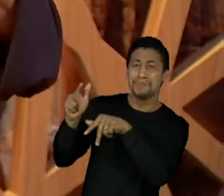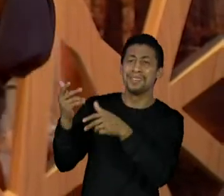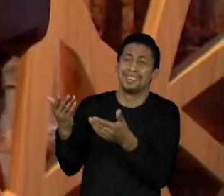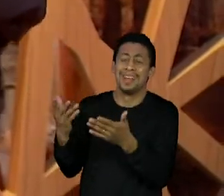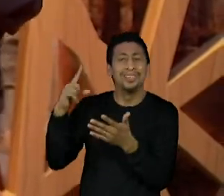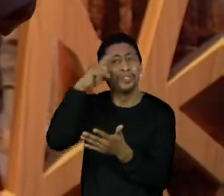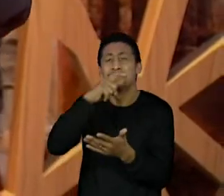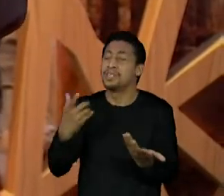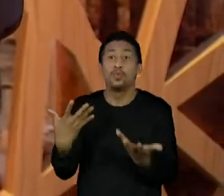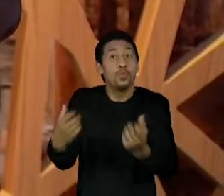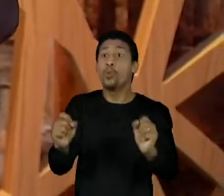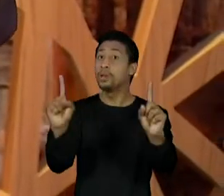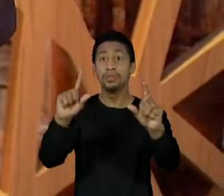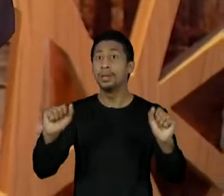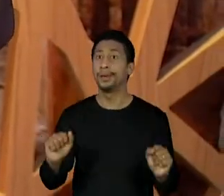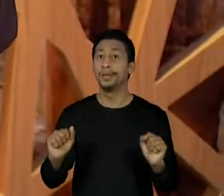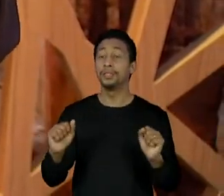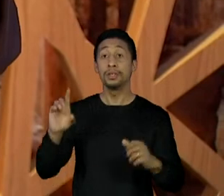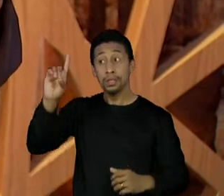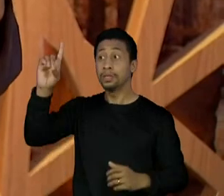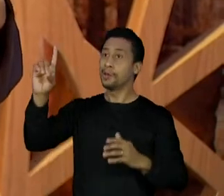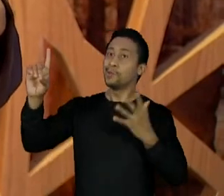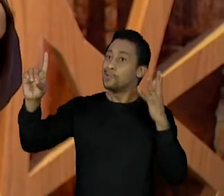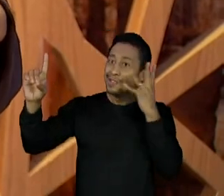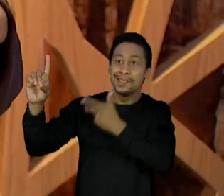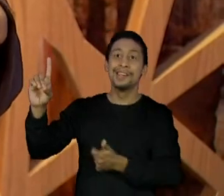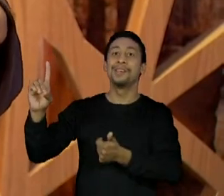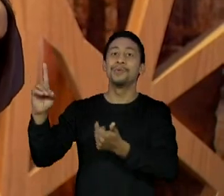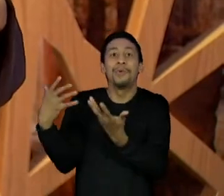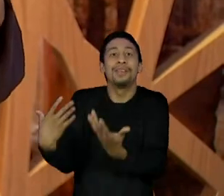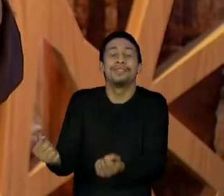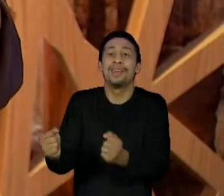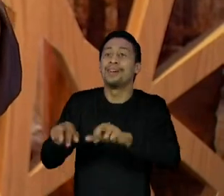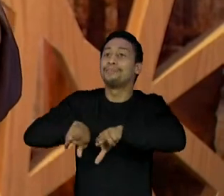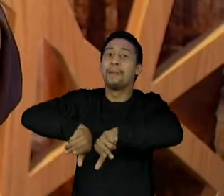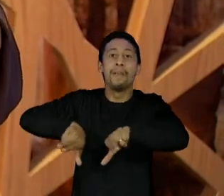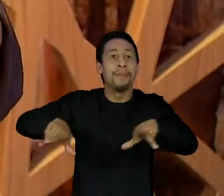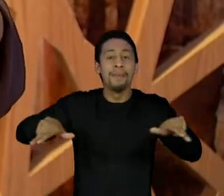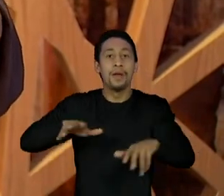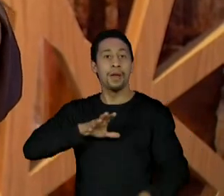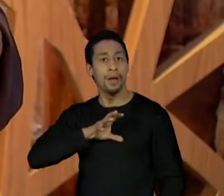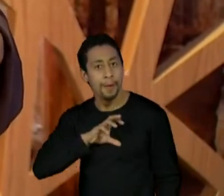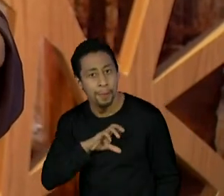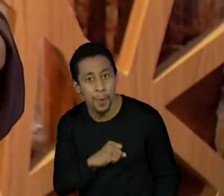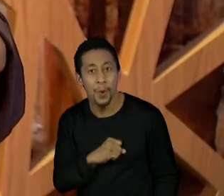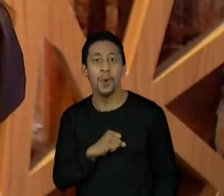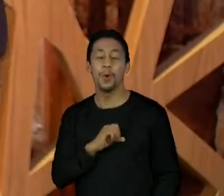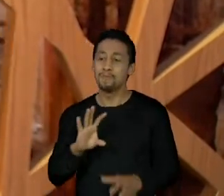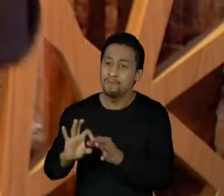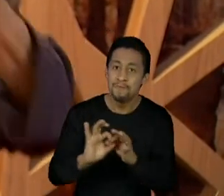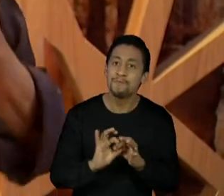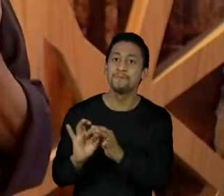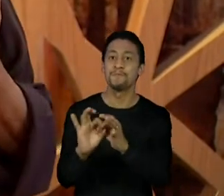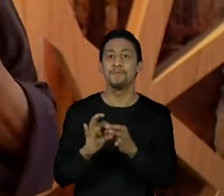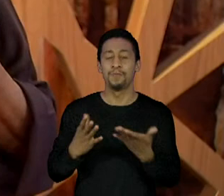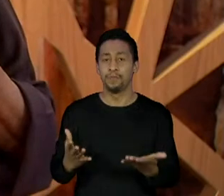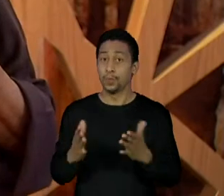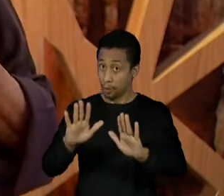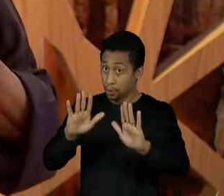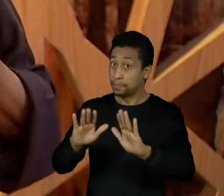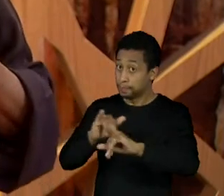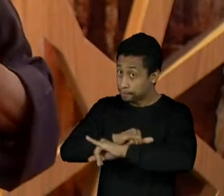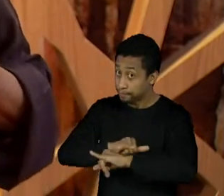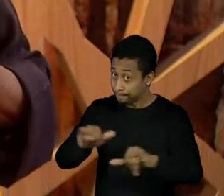sensível à beleza de Deus, que é diversidade, que é amor, que é integração. Eu até ouso dizer o